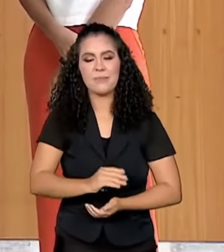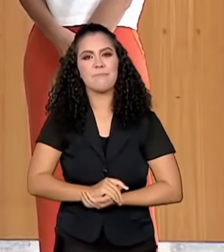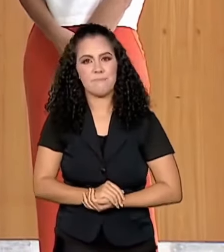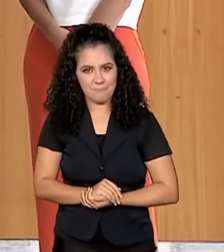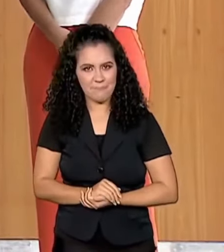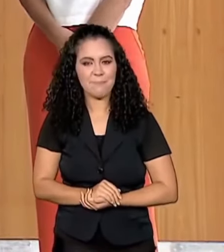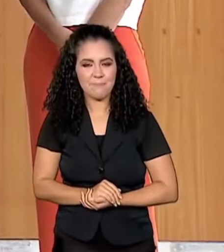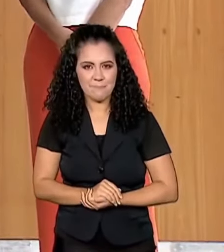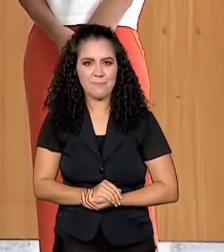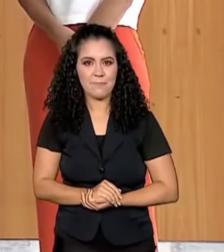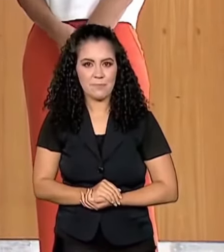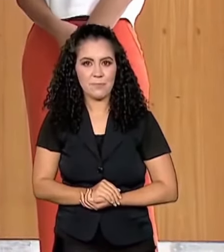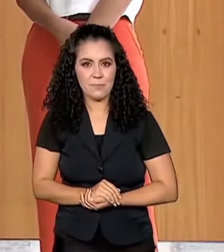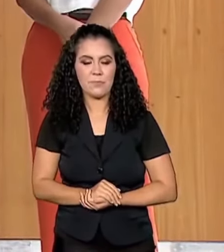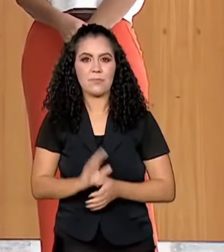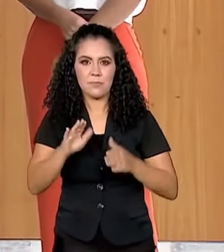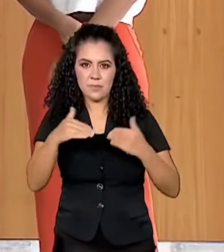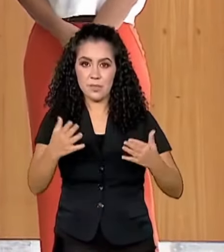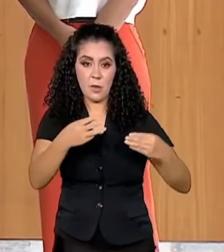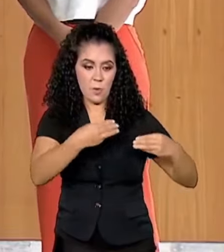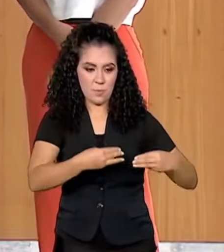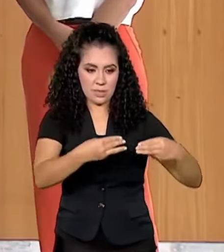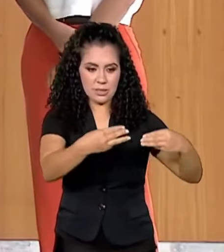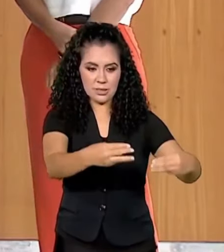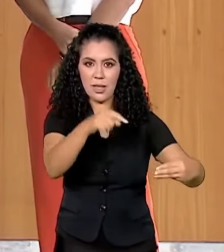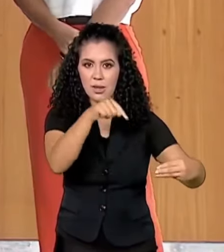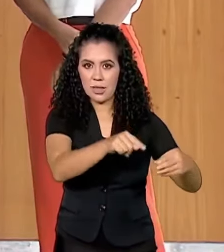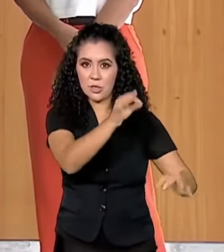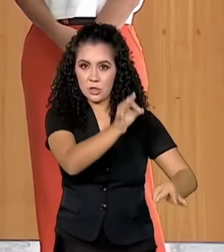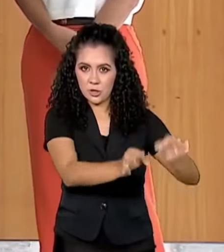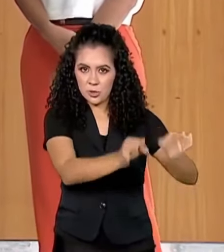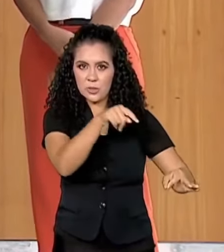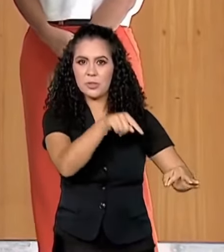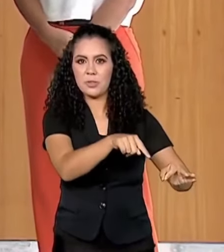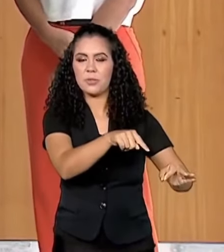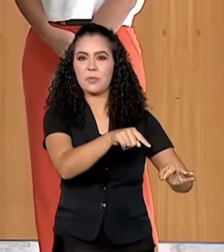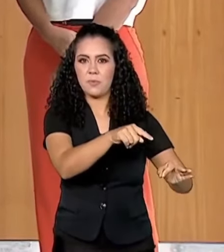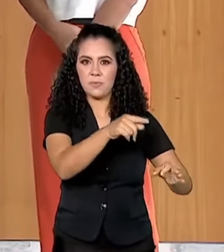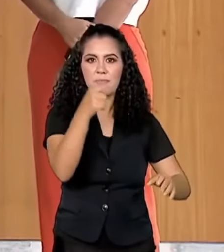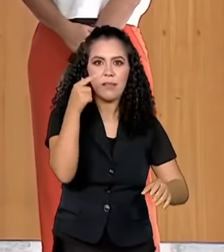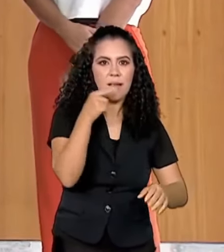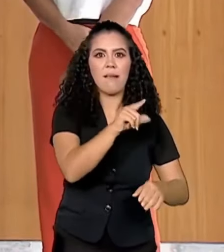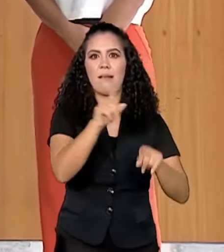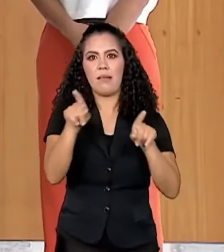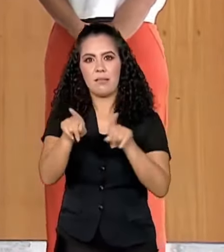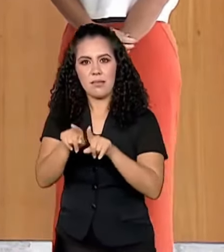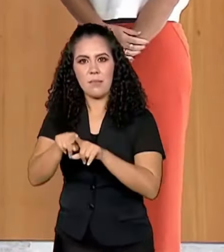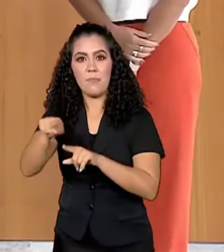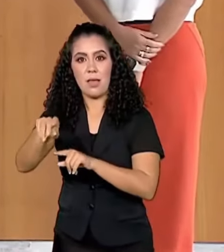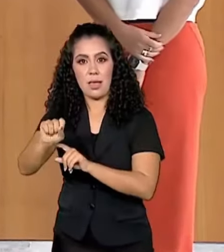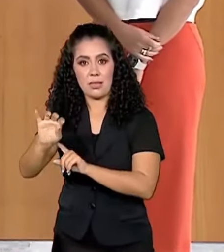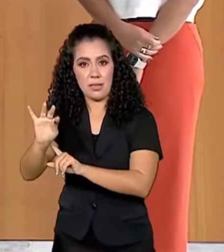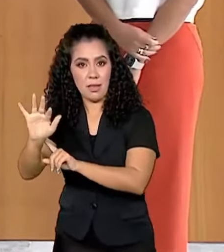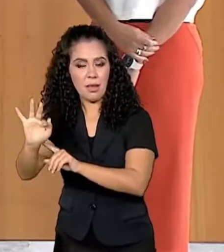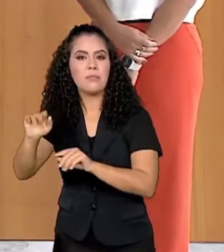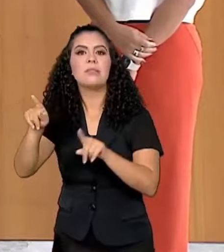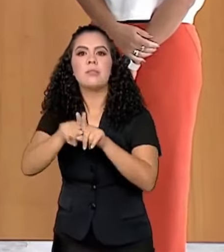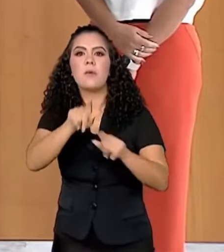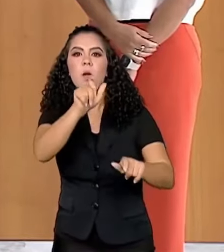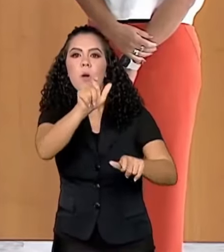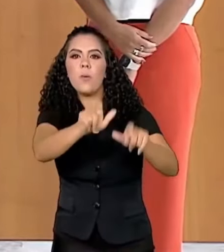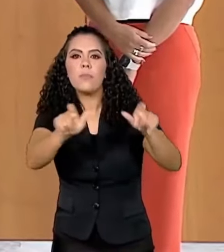acho que ganha o Ministério da Justiça ganha a suprema corte e ganha o povo